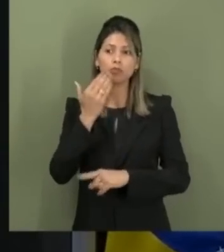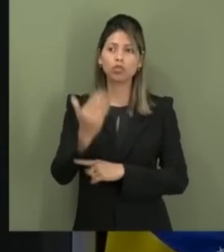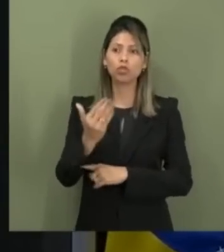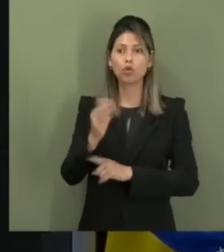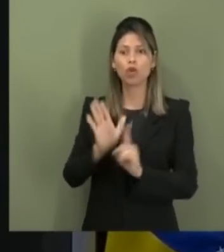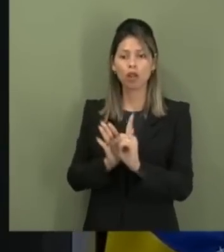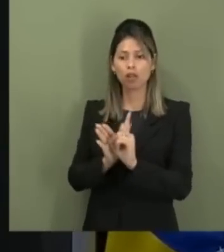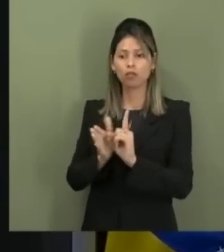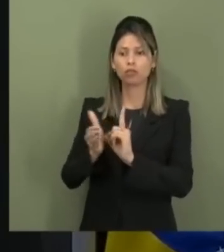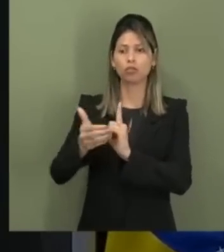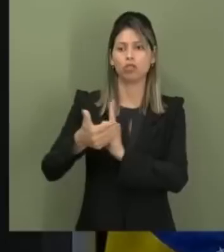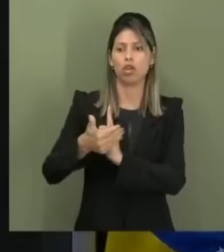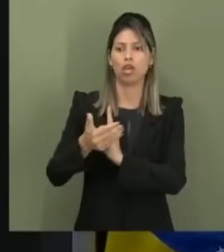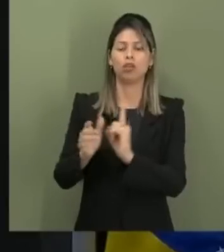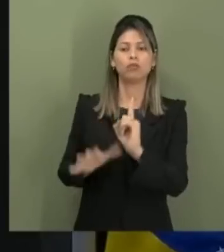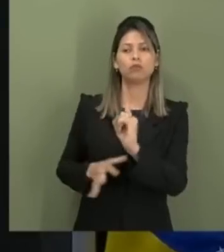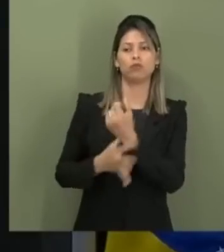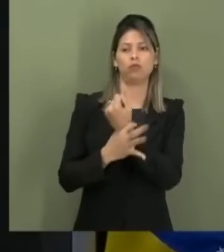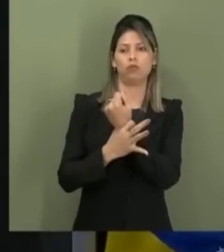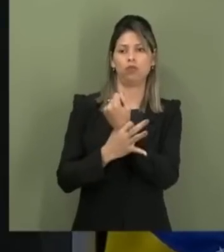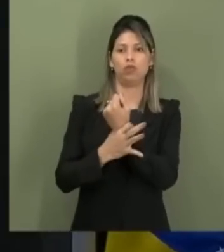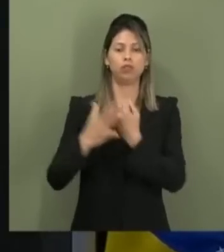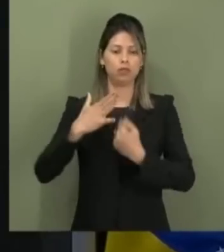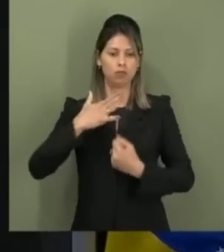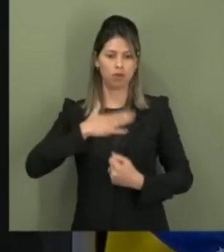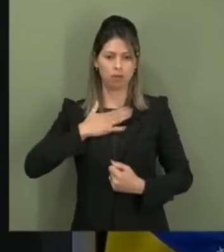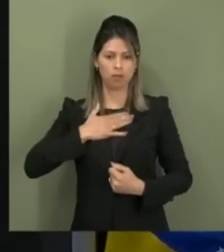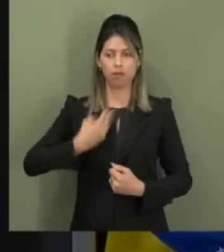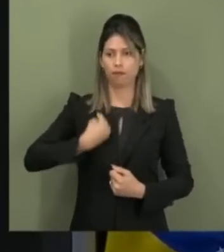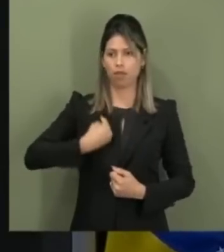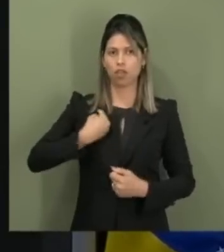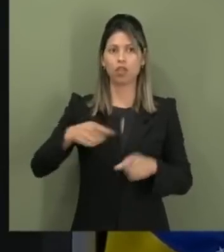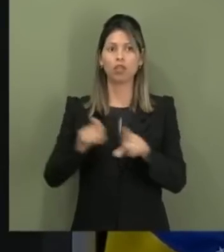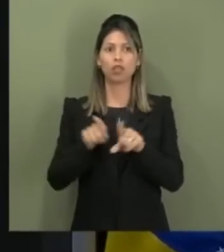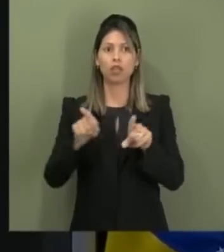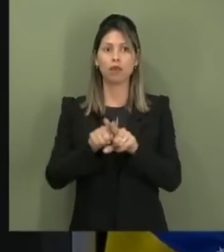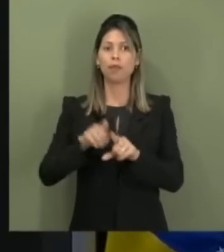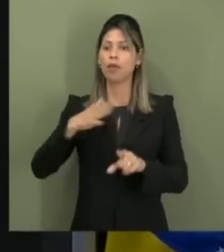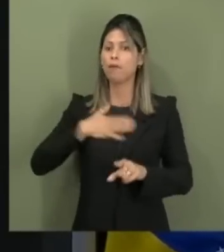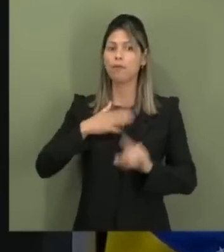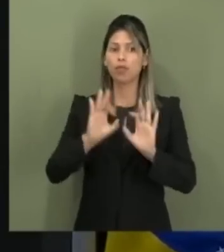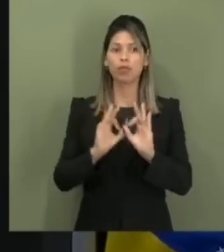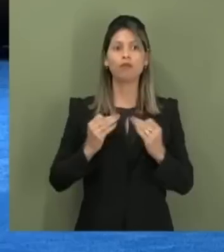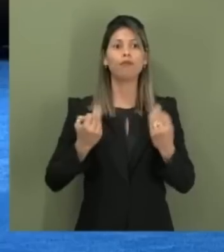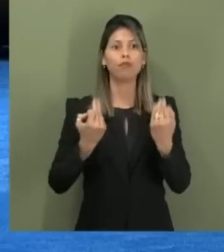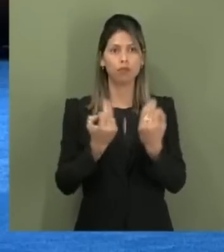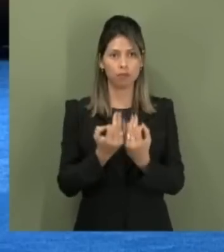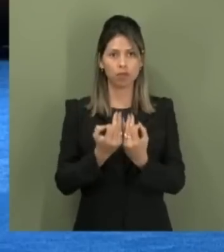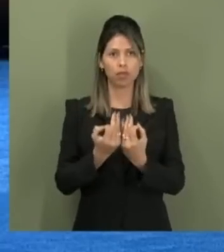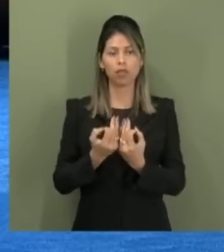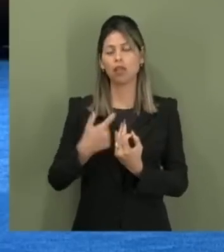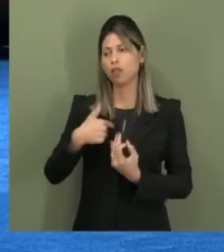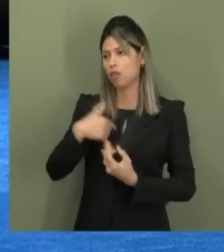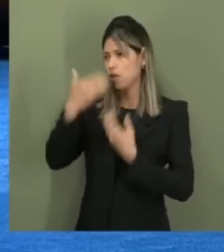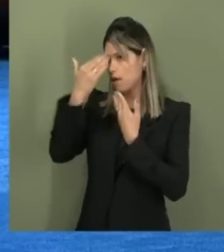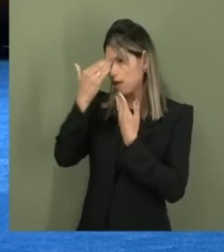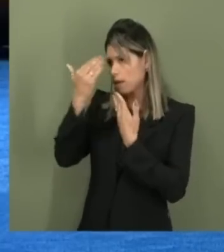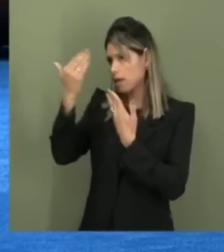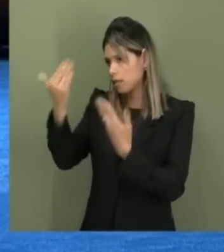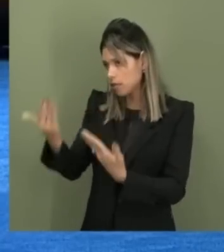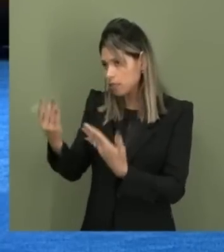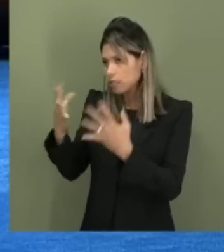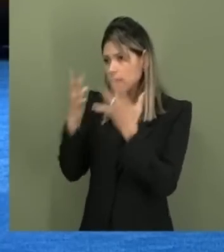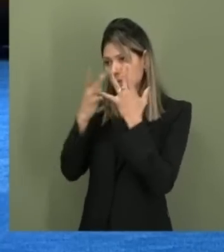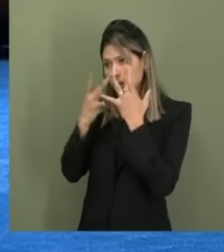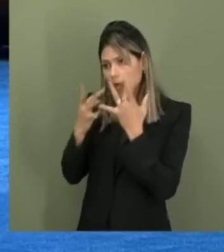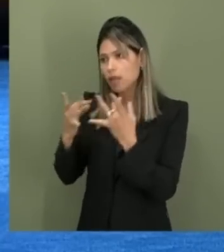para mim e para a minha família. Então, tomo a liberdade, presidente, inclusive, de expressamente agradecê-lo pela atenção